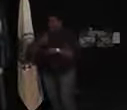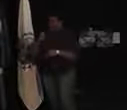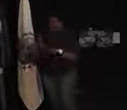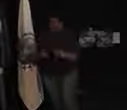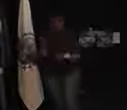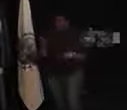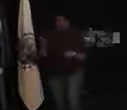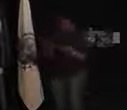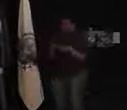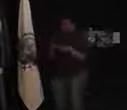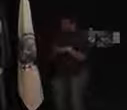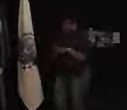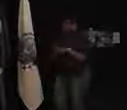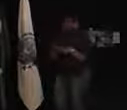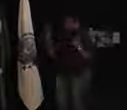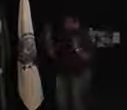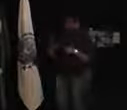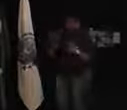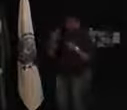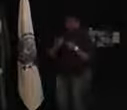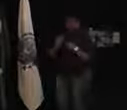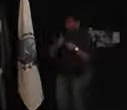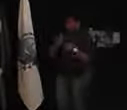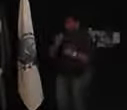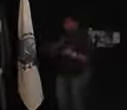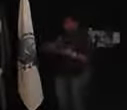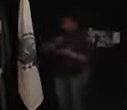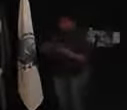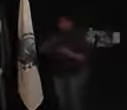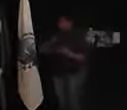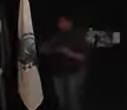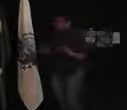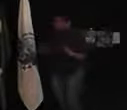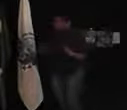Depois eu ainda vou ter que fazer isso.